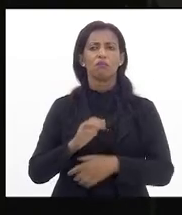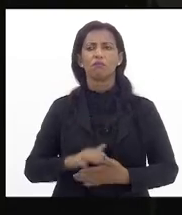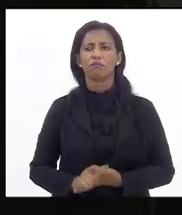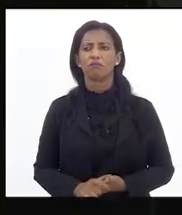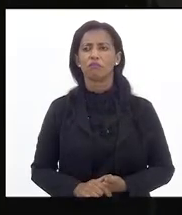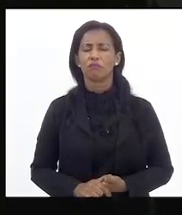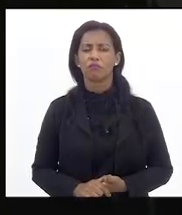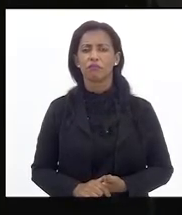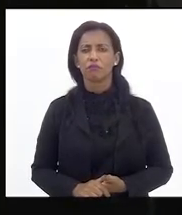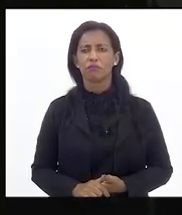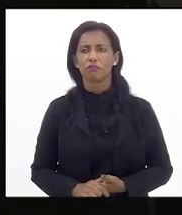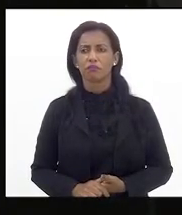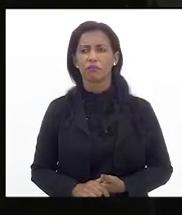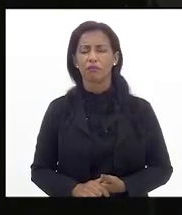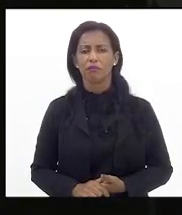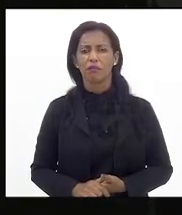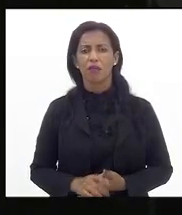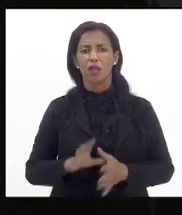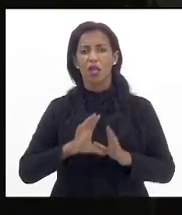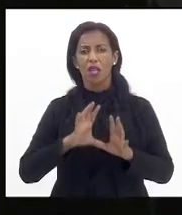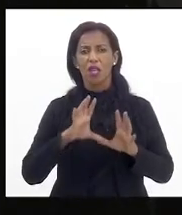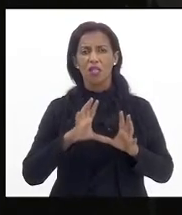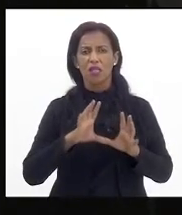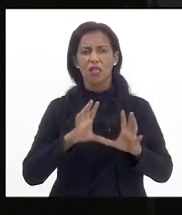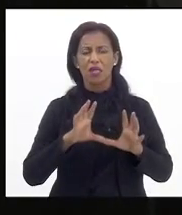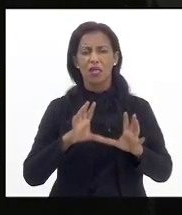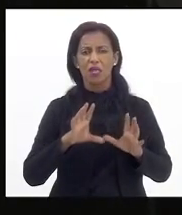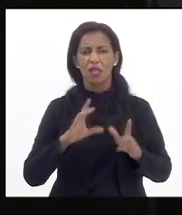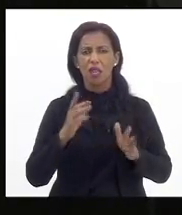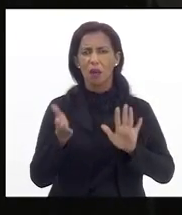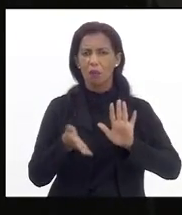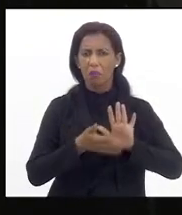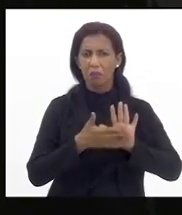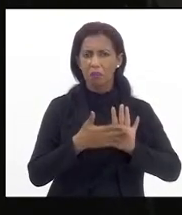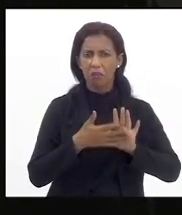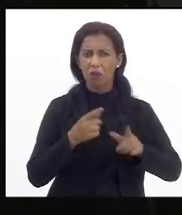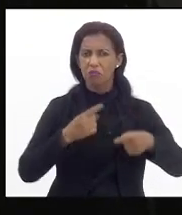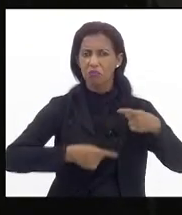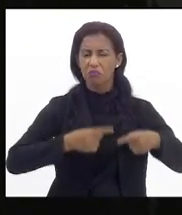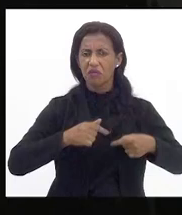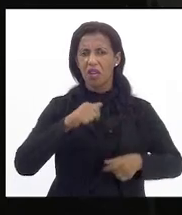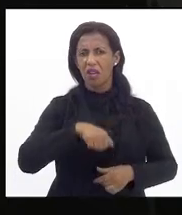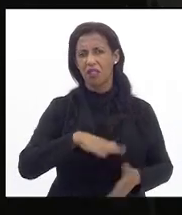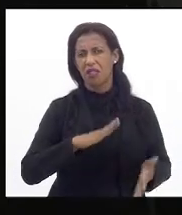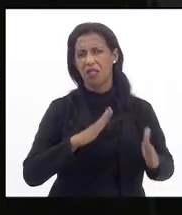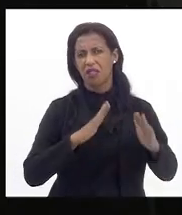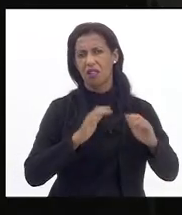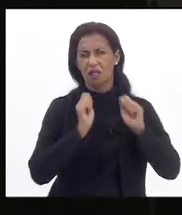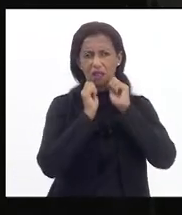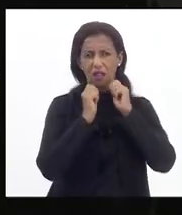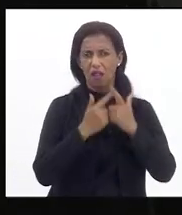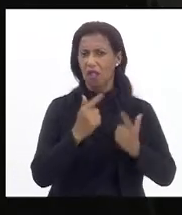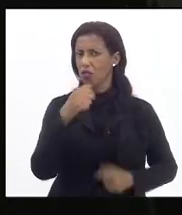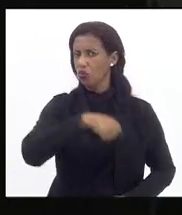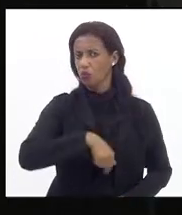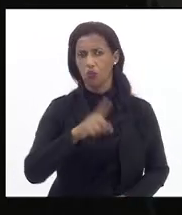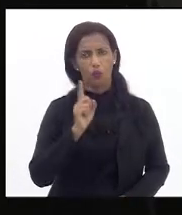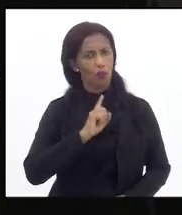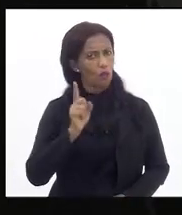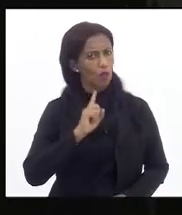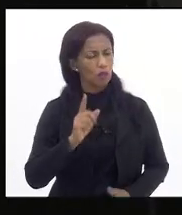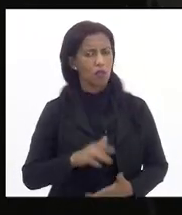barrar essa esse pacote de maldades aqui dentro da casa Legislativa não é aqui